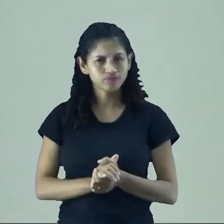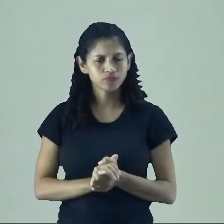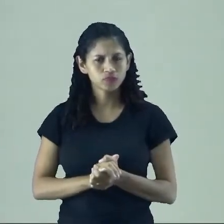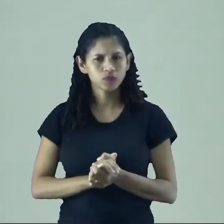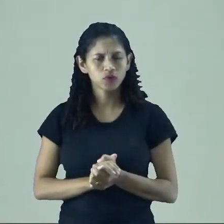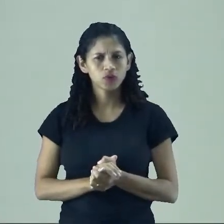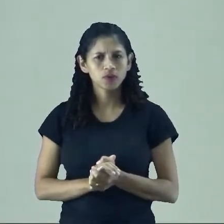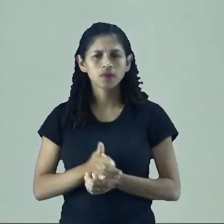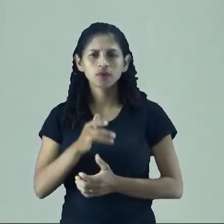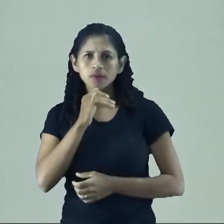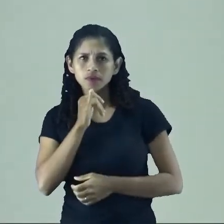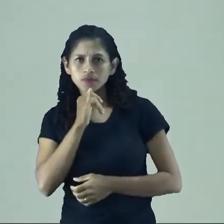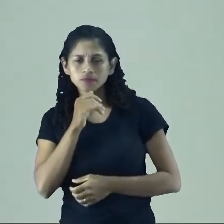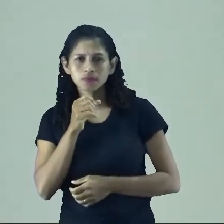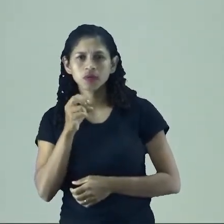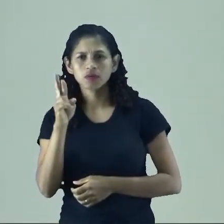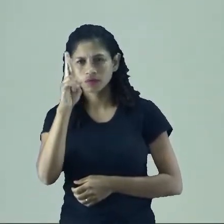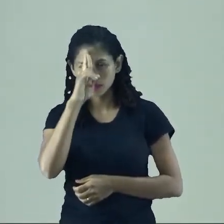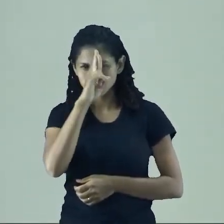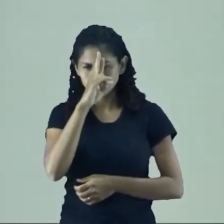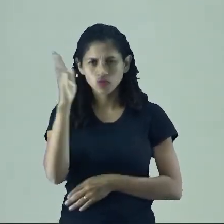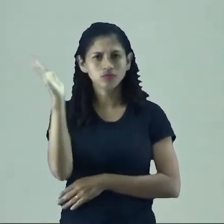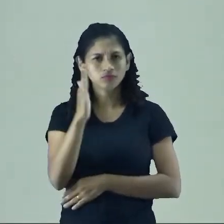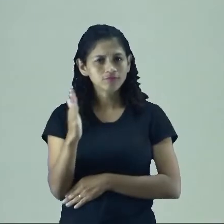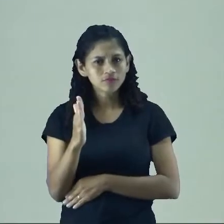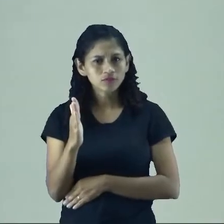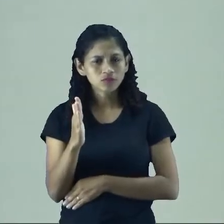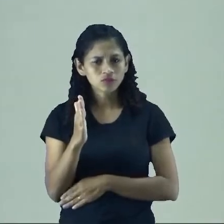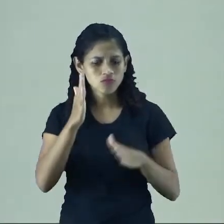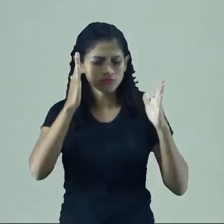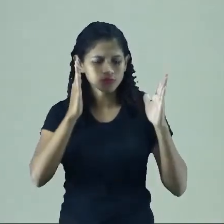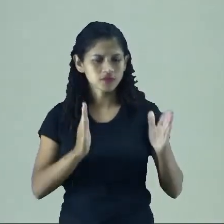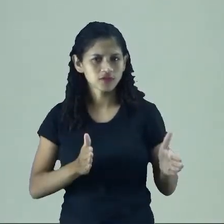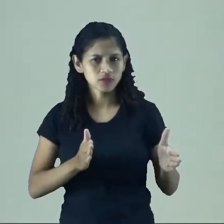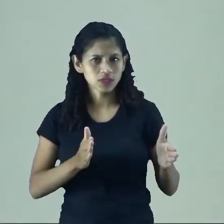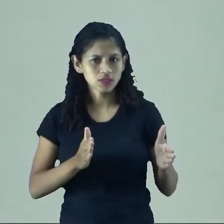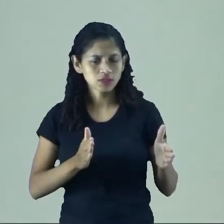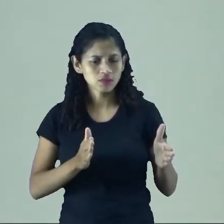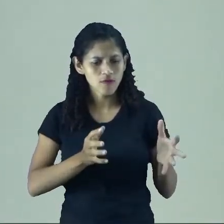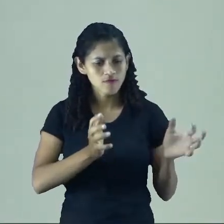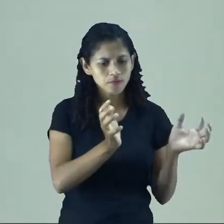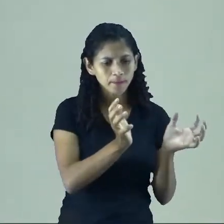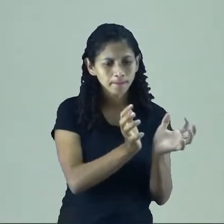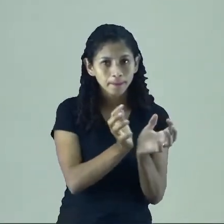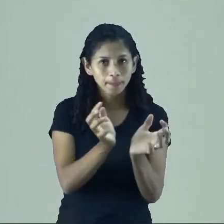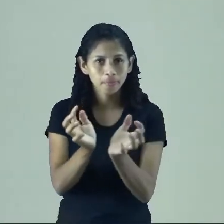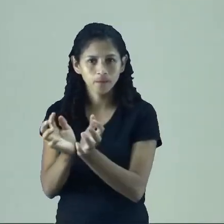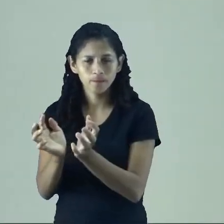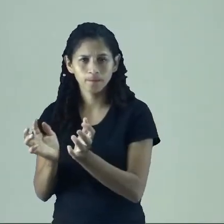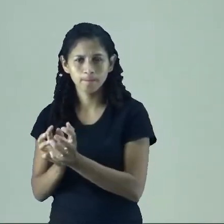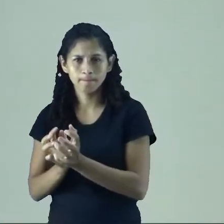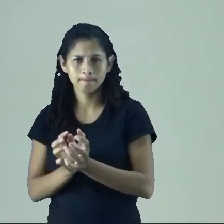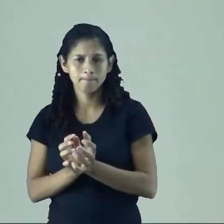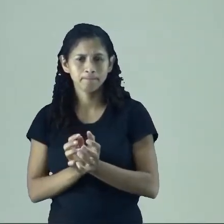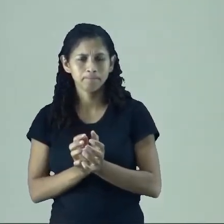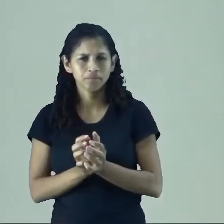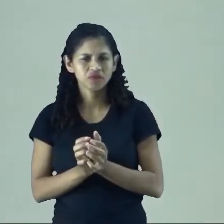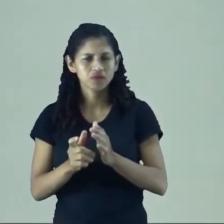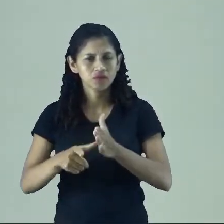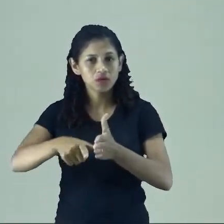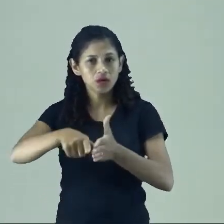do Estado, ou para ser mais claro, não estão vinculados ao poder público.